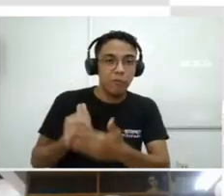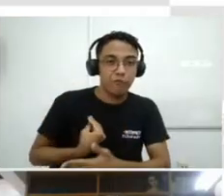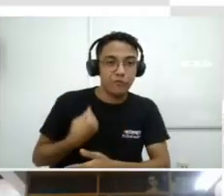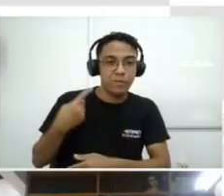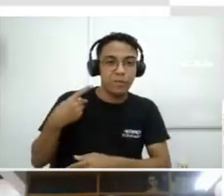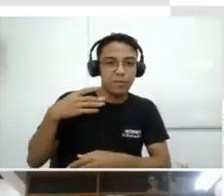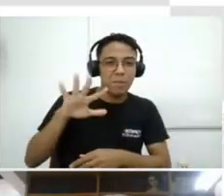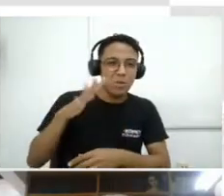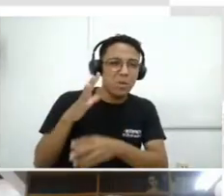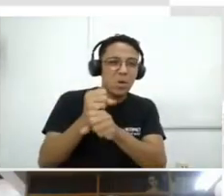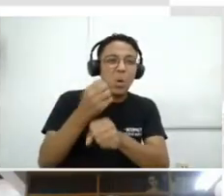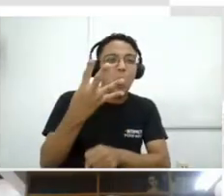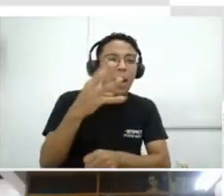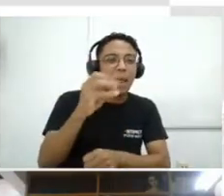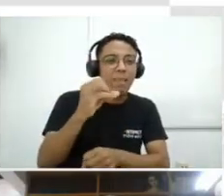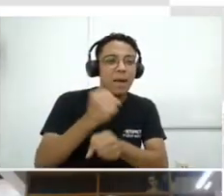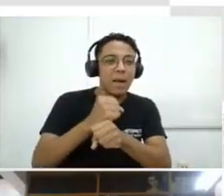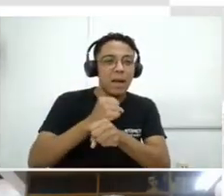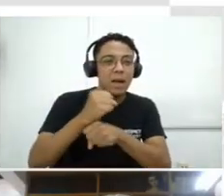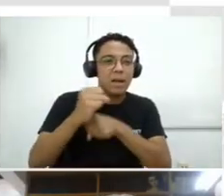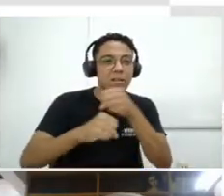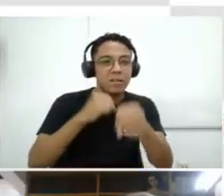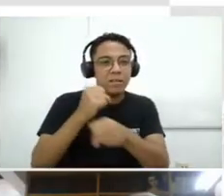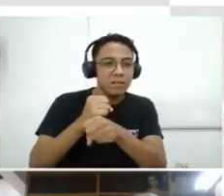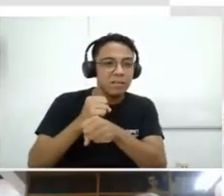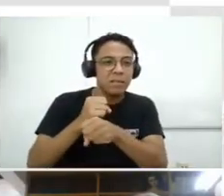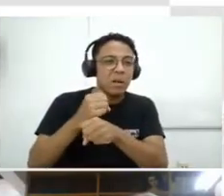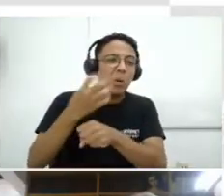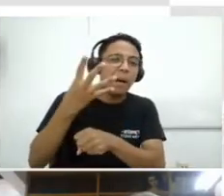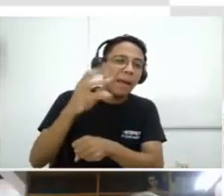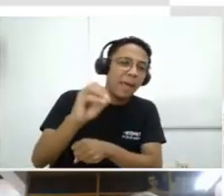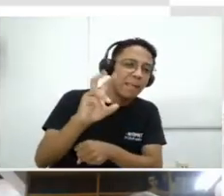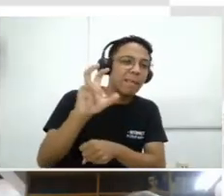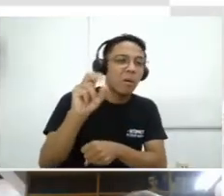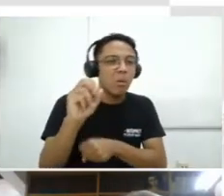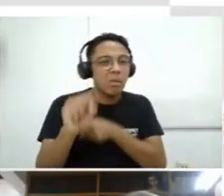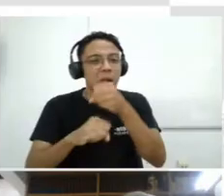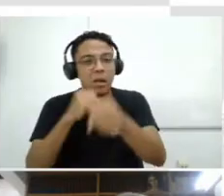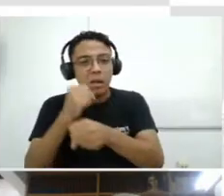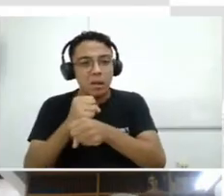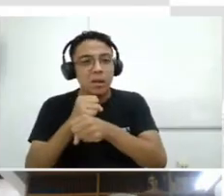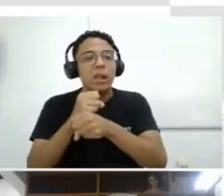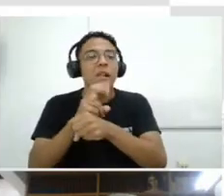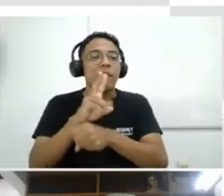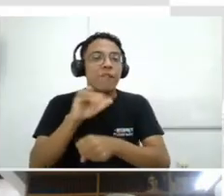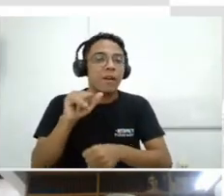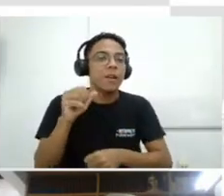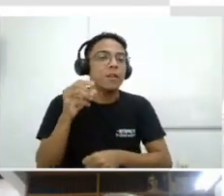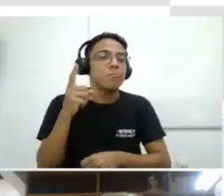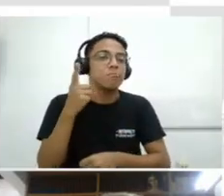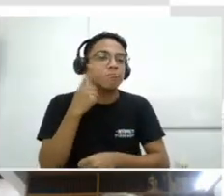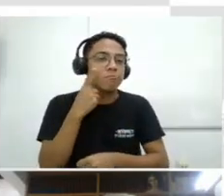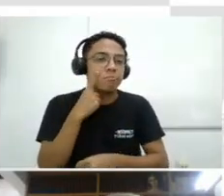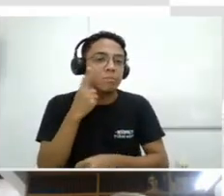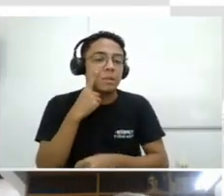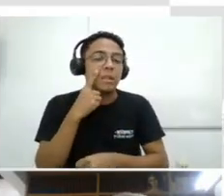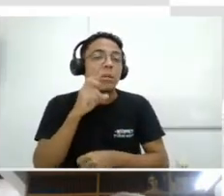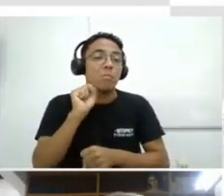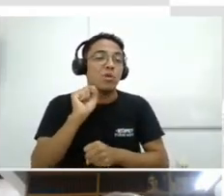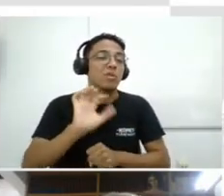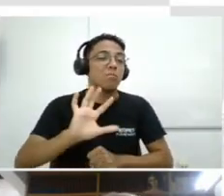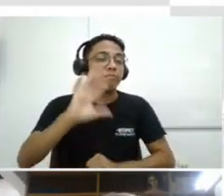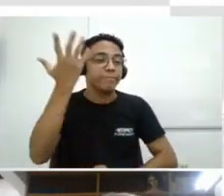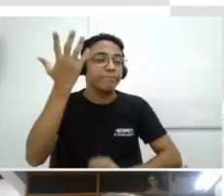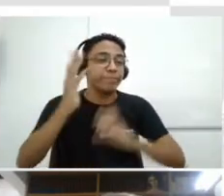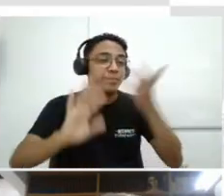40 anos, os próximos 50 anos, 30, 50 anos, vamos dizer assim, eles vão ver, sim, um impacto catastrófico nas mudanças